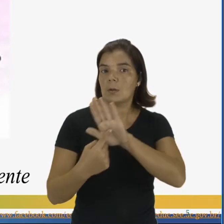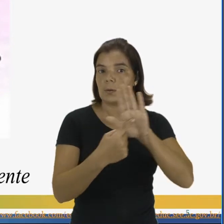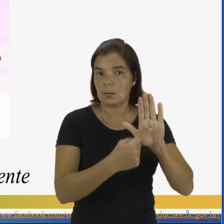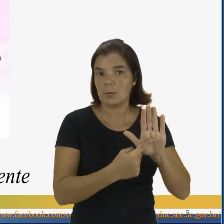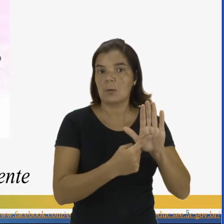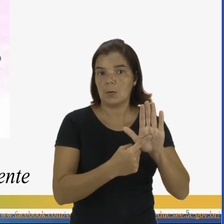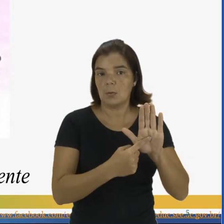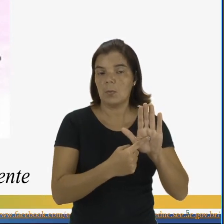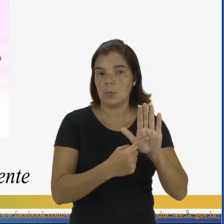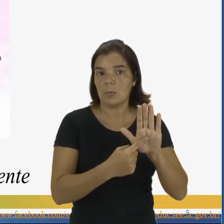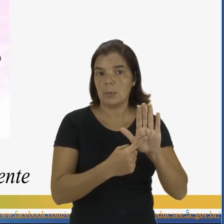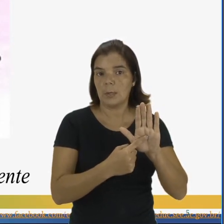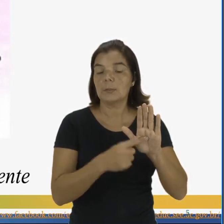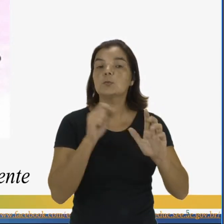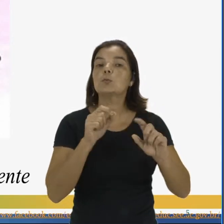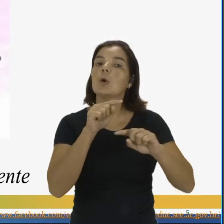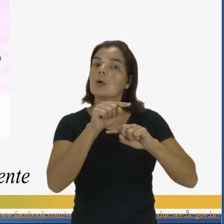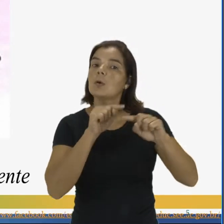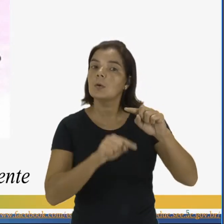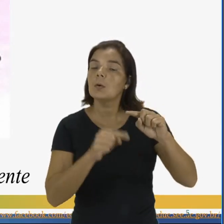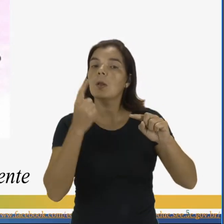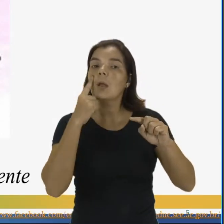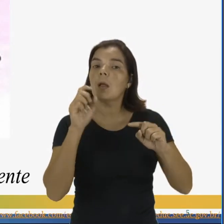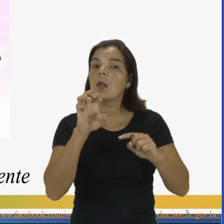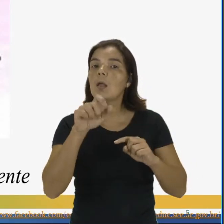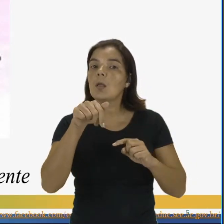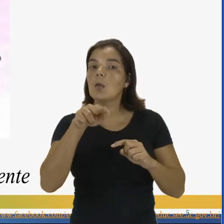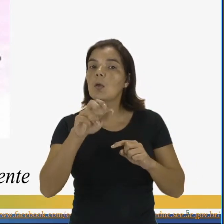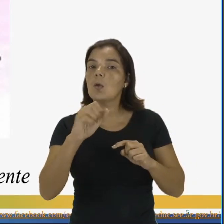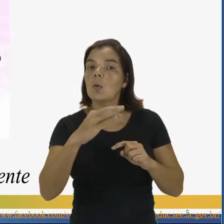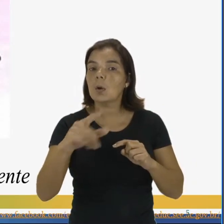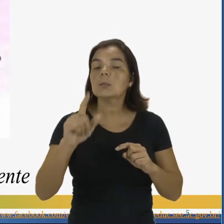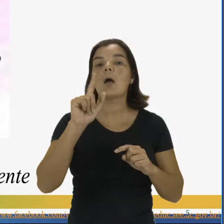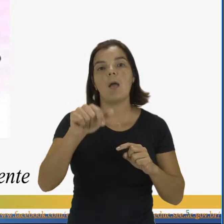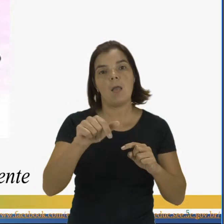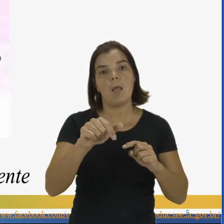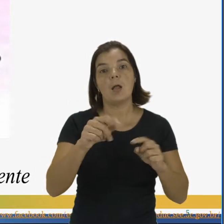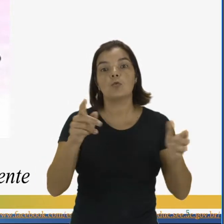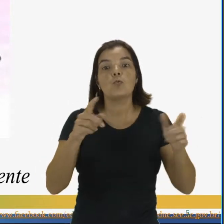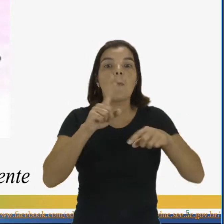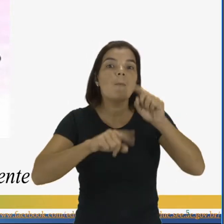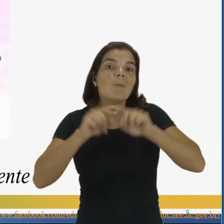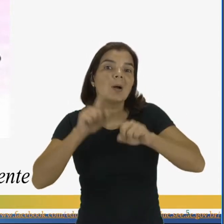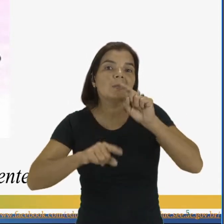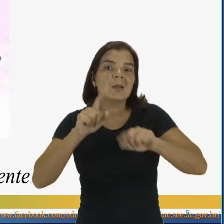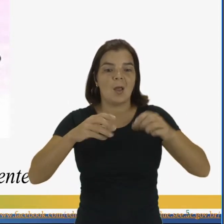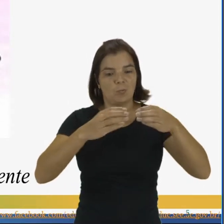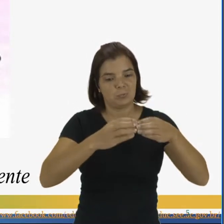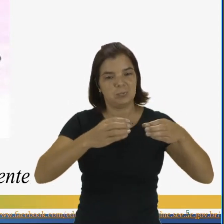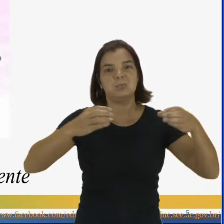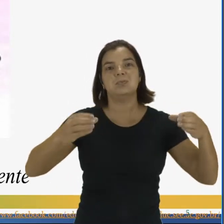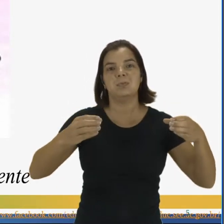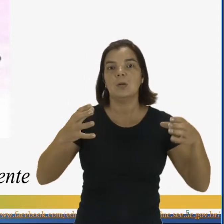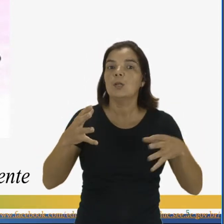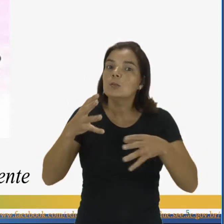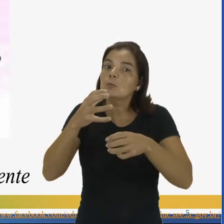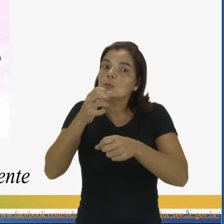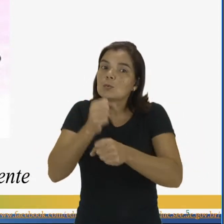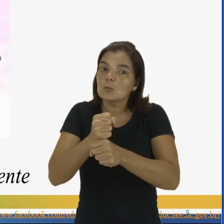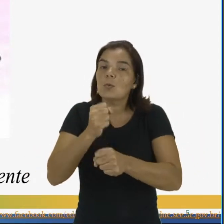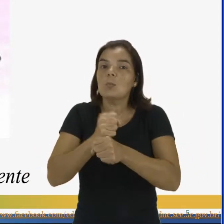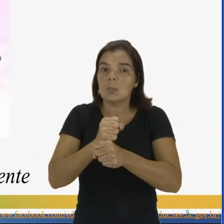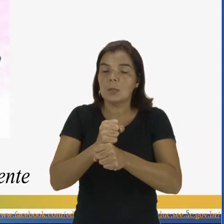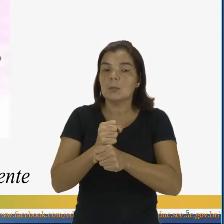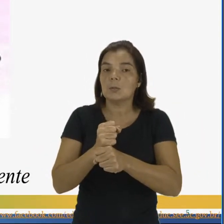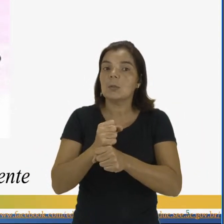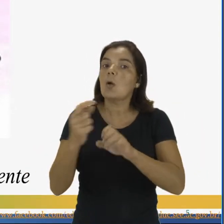representado pela equação logo abaixo da imagem, nada mais é do que a dilatação do recipiente somada com a dilatação